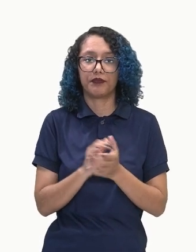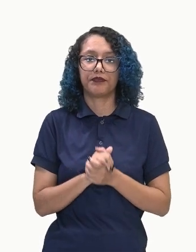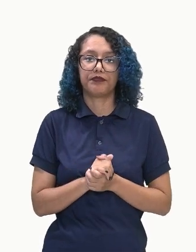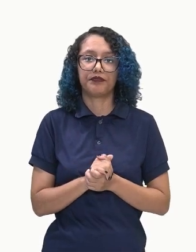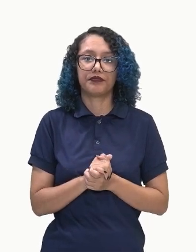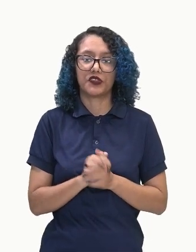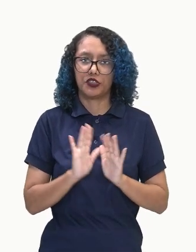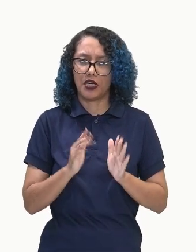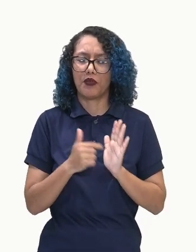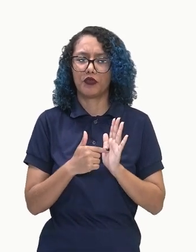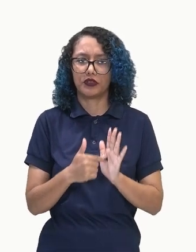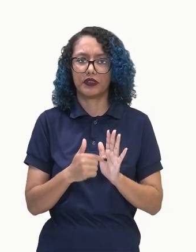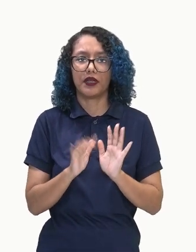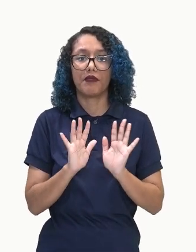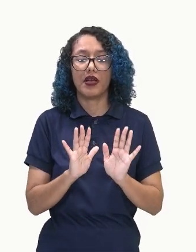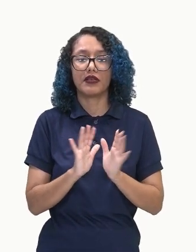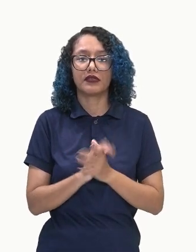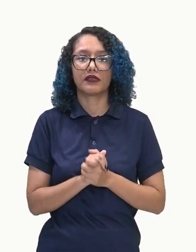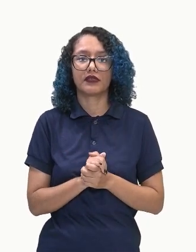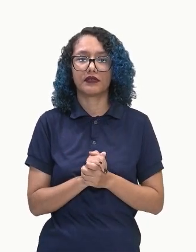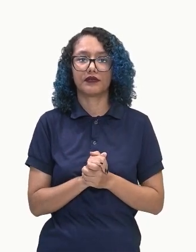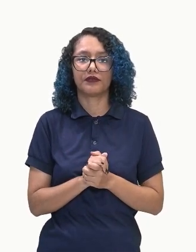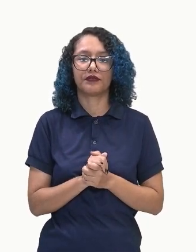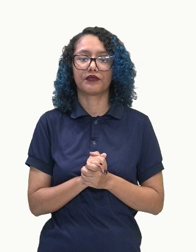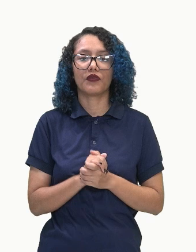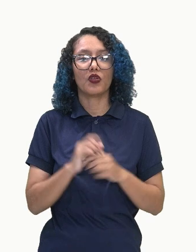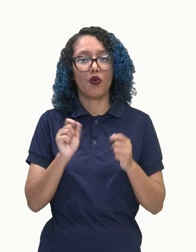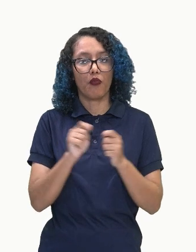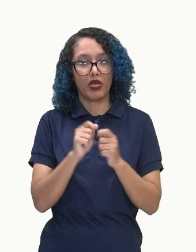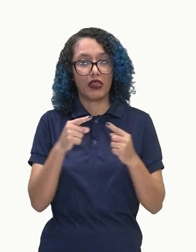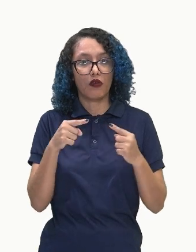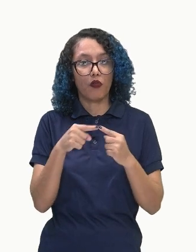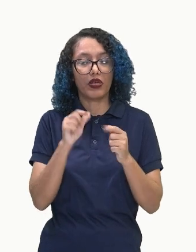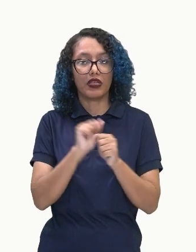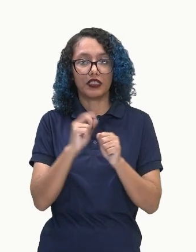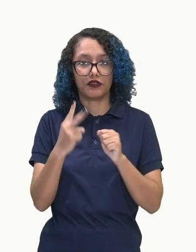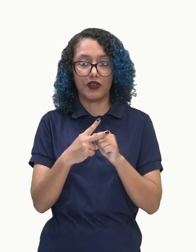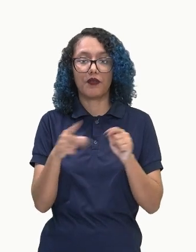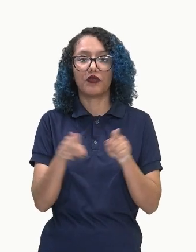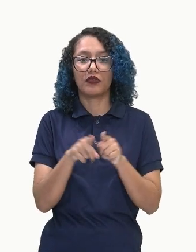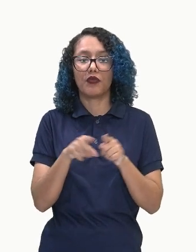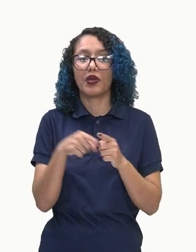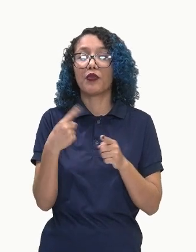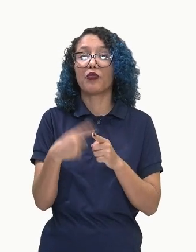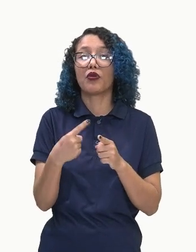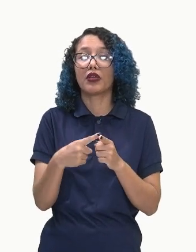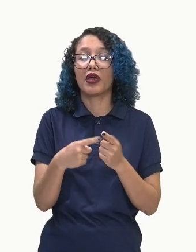vocês, mas eles vão ser advérbios à medida que eles vão passar uma ideia